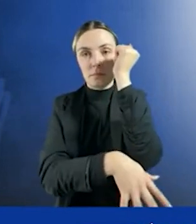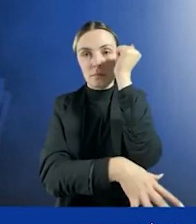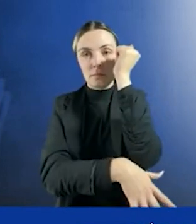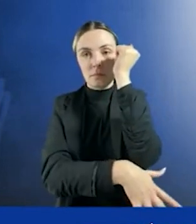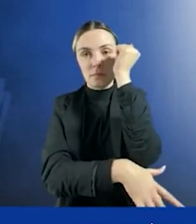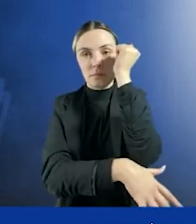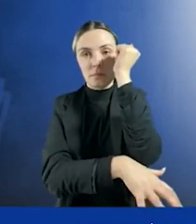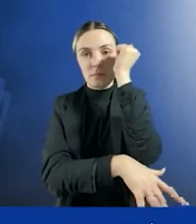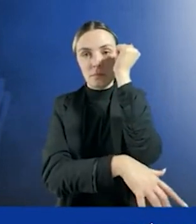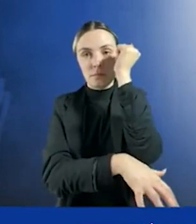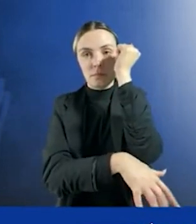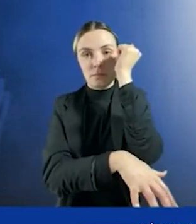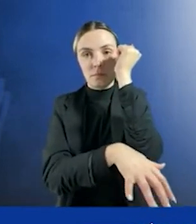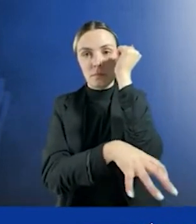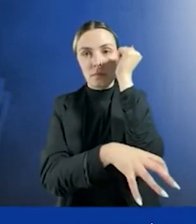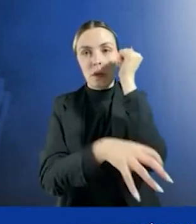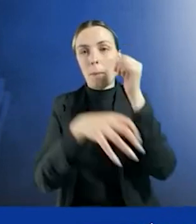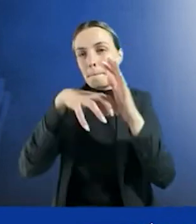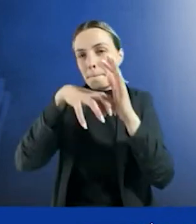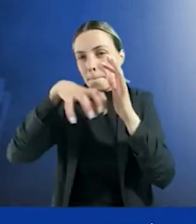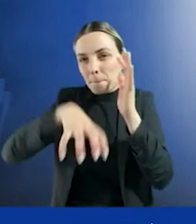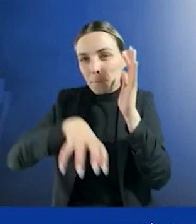que podem emitir